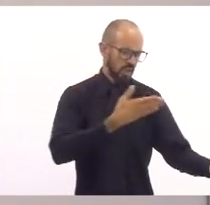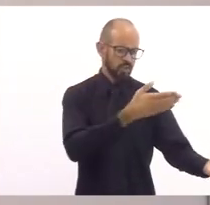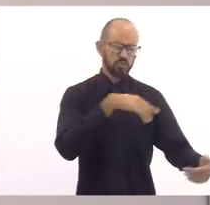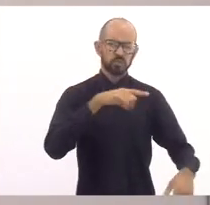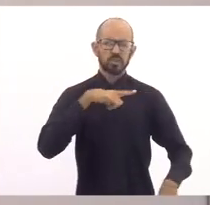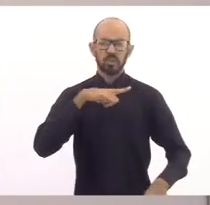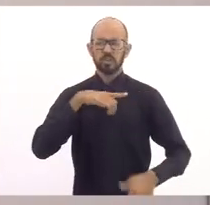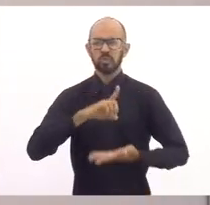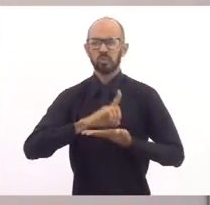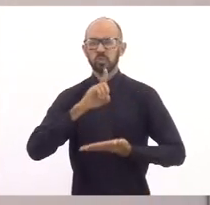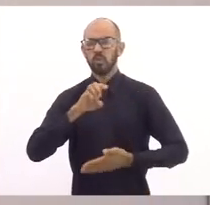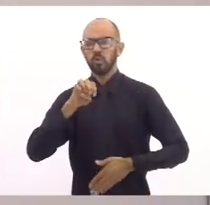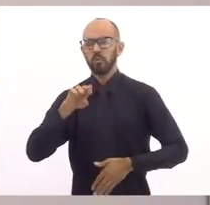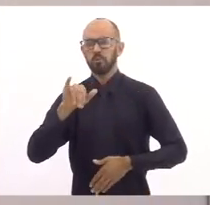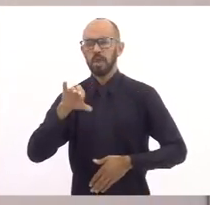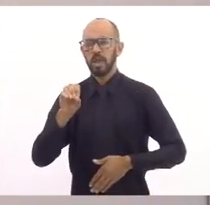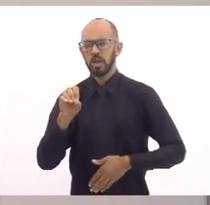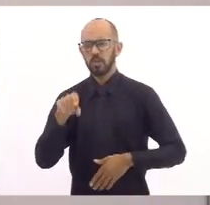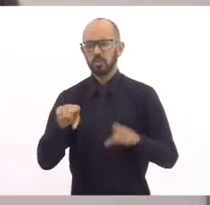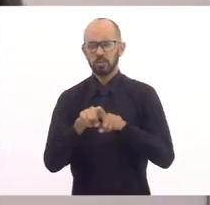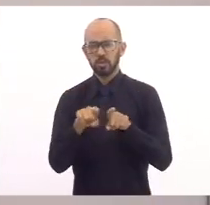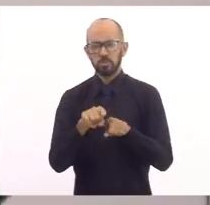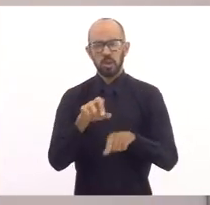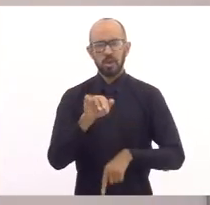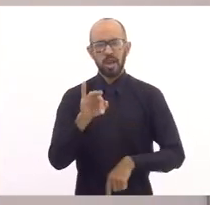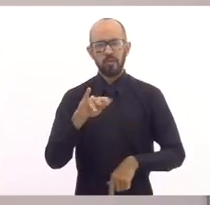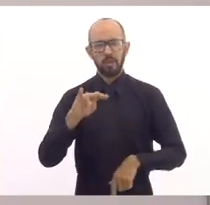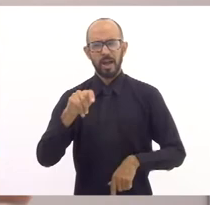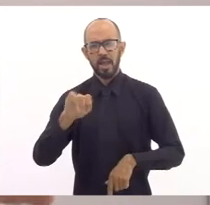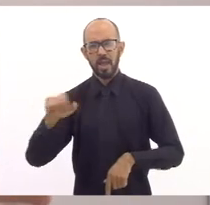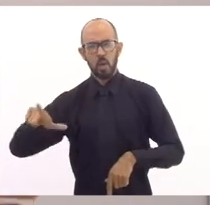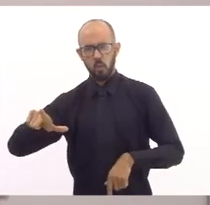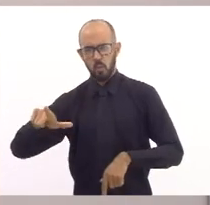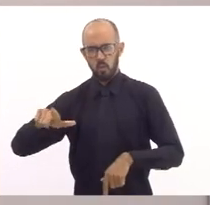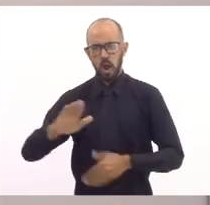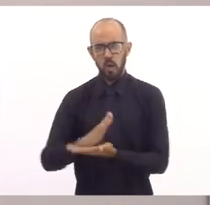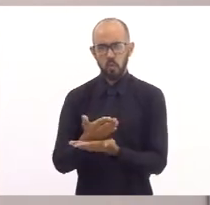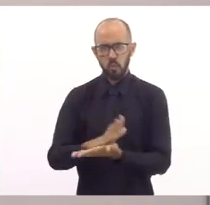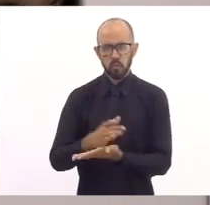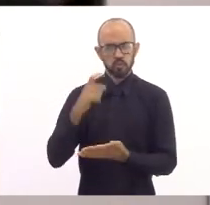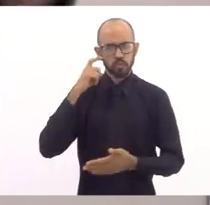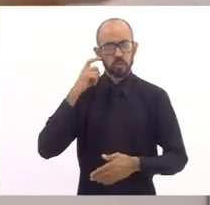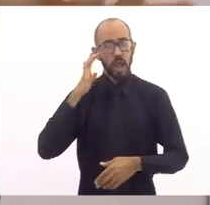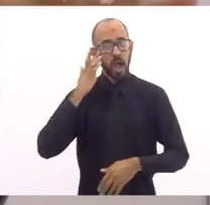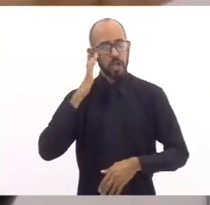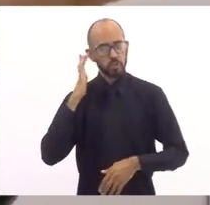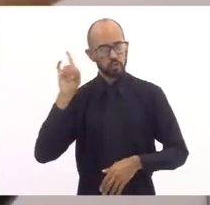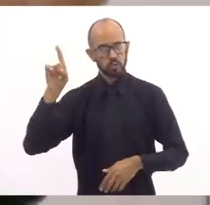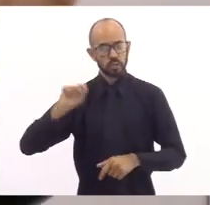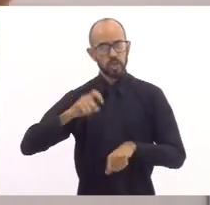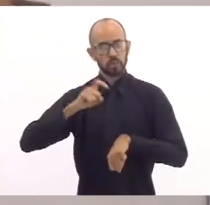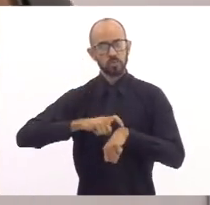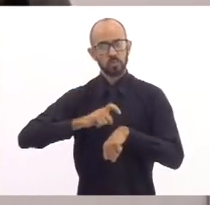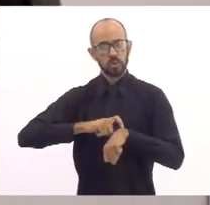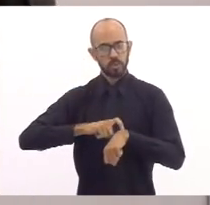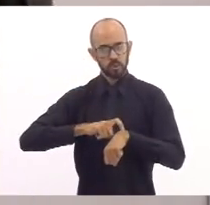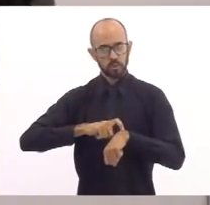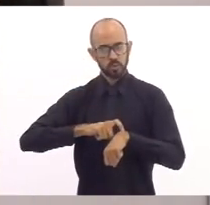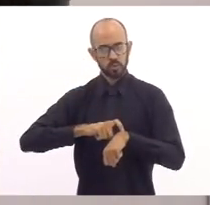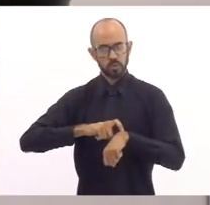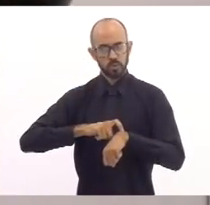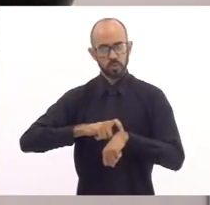Homero e o doutor Rafael, tem uns que acham que o fato gerador é no ato